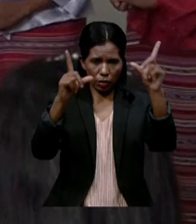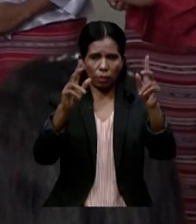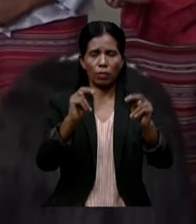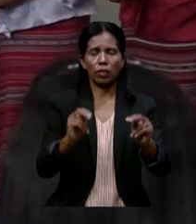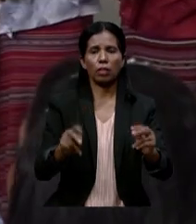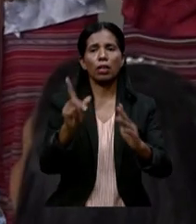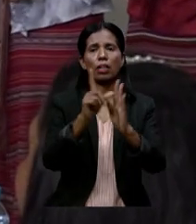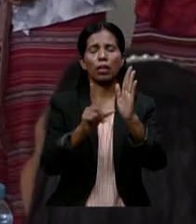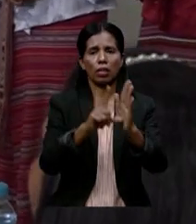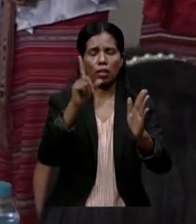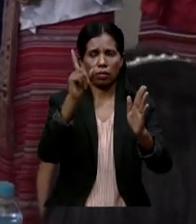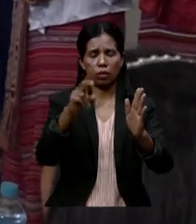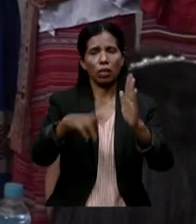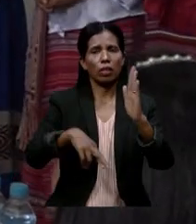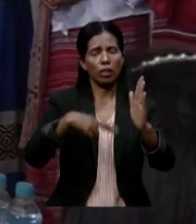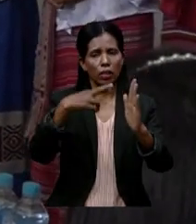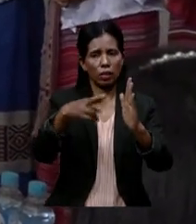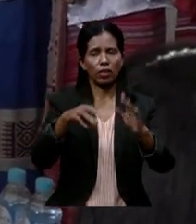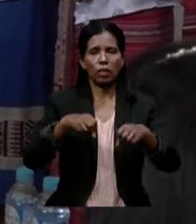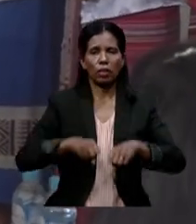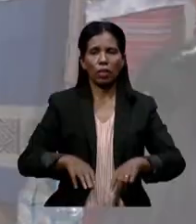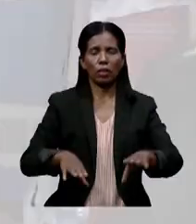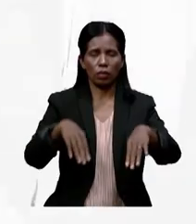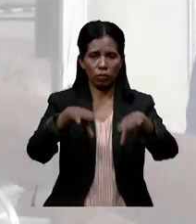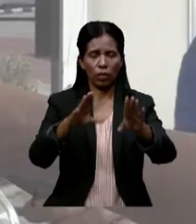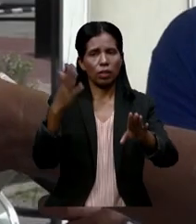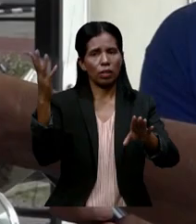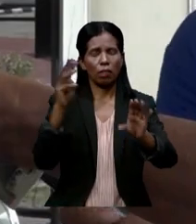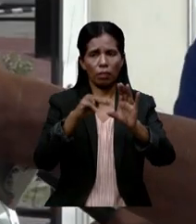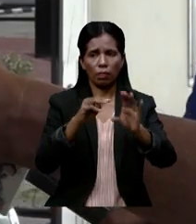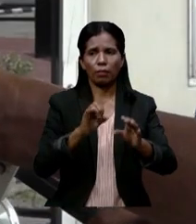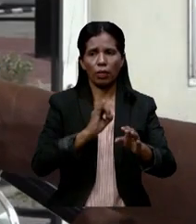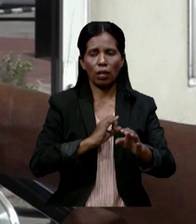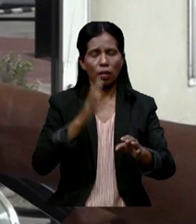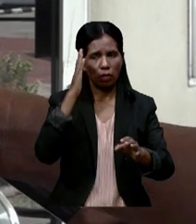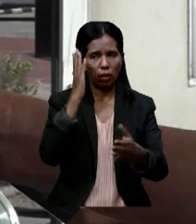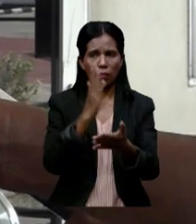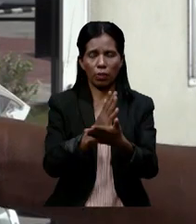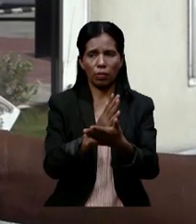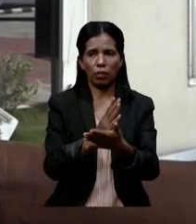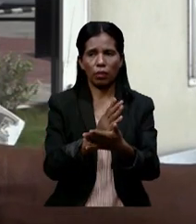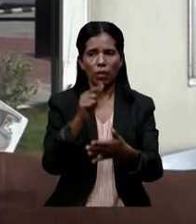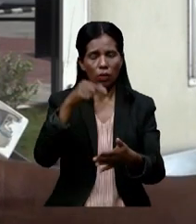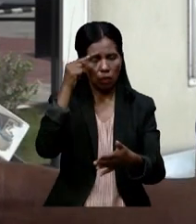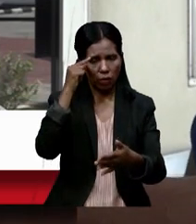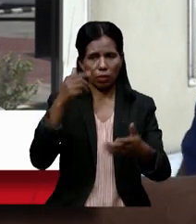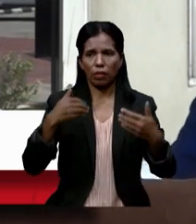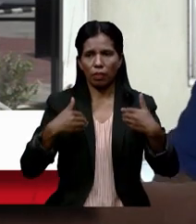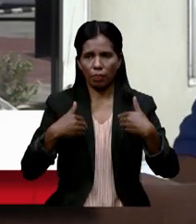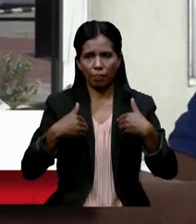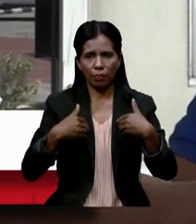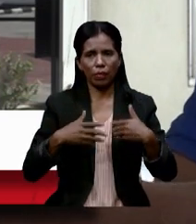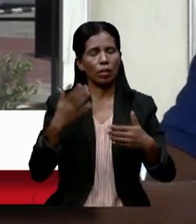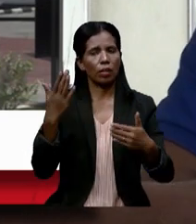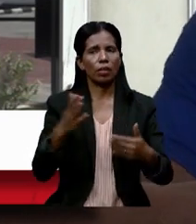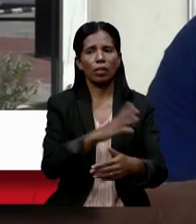lei ida ho di regula tais a tu fan e a mercado. Sim, a Rony Rapara, né? O governo, uma que ia a linha